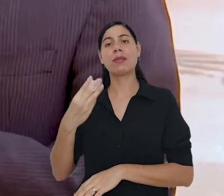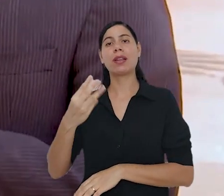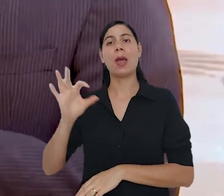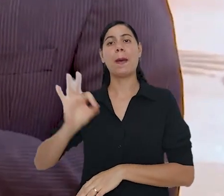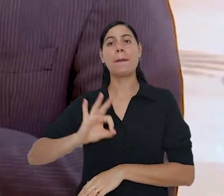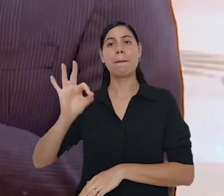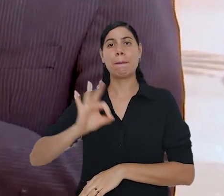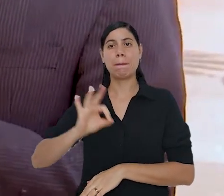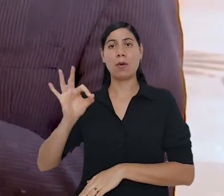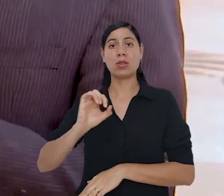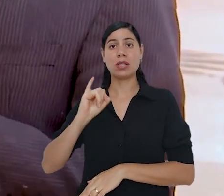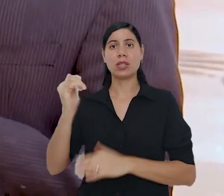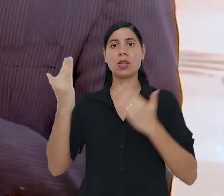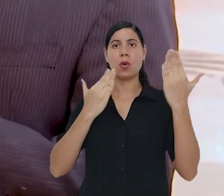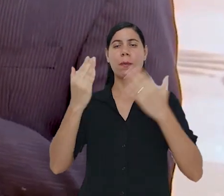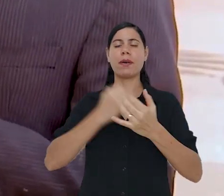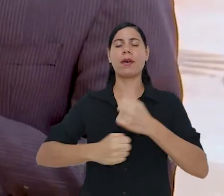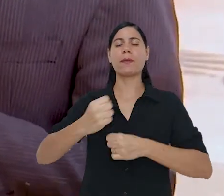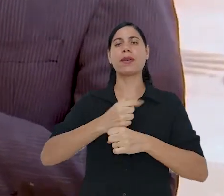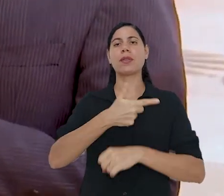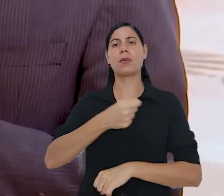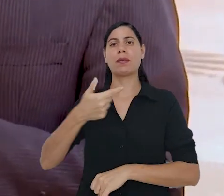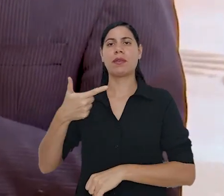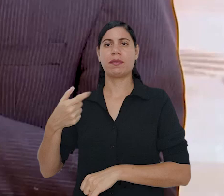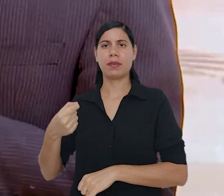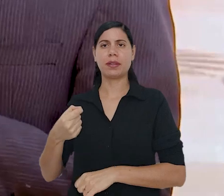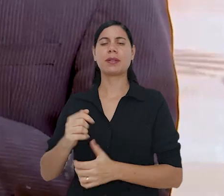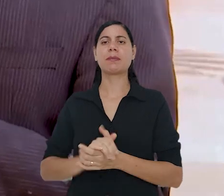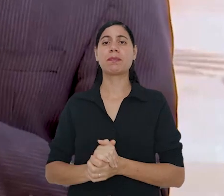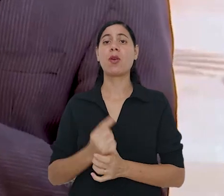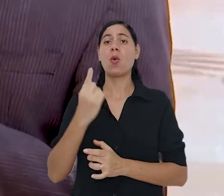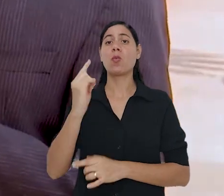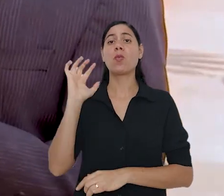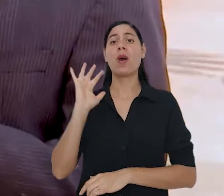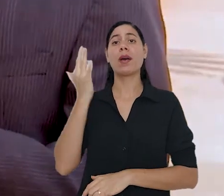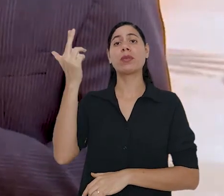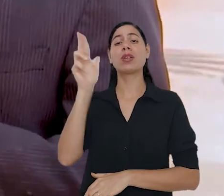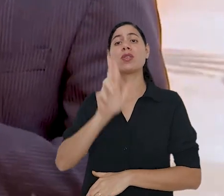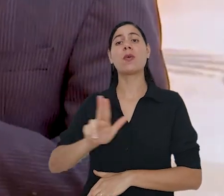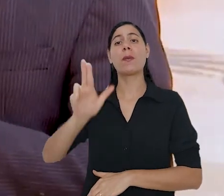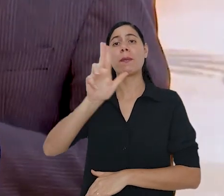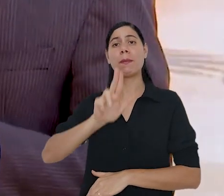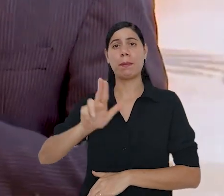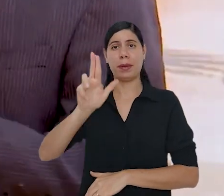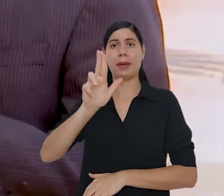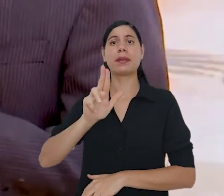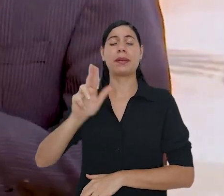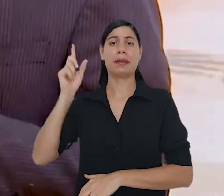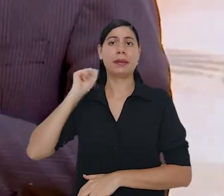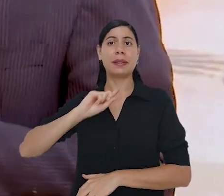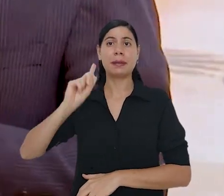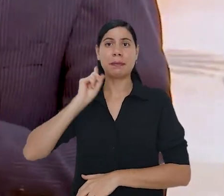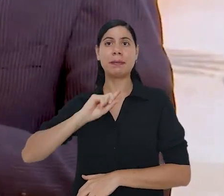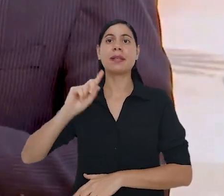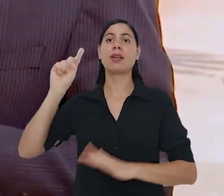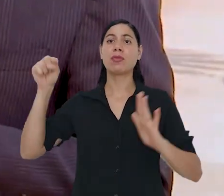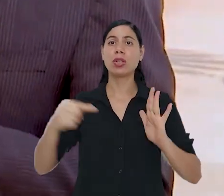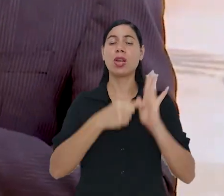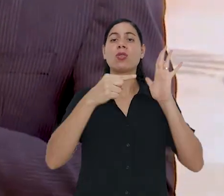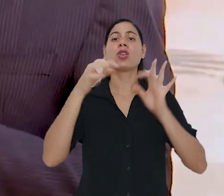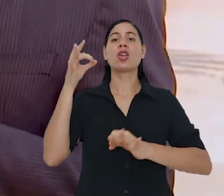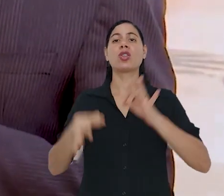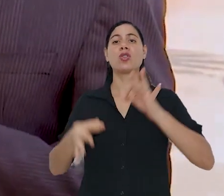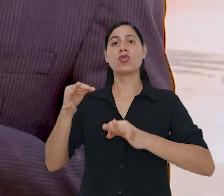33,3% na comparação com 2020. Um desses casos aconteceu em Uberlândia, no Triângulo Mineiro, foi denunciado na